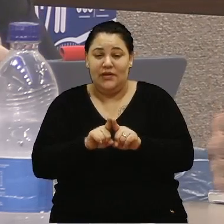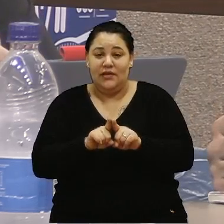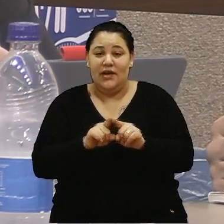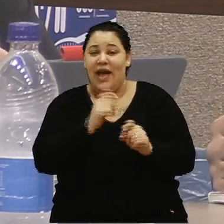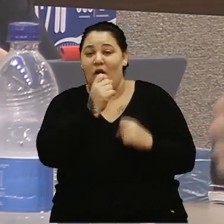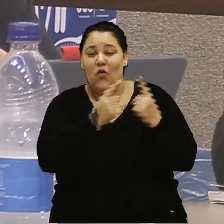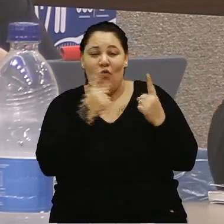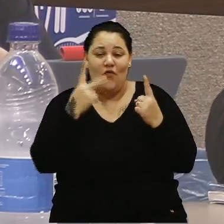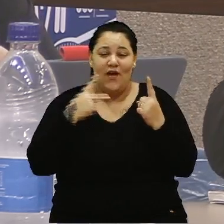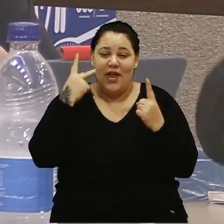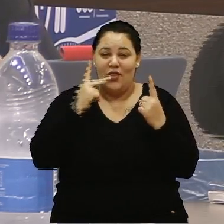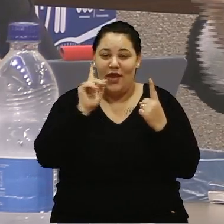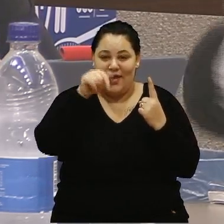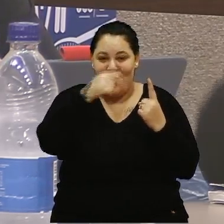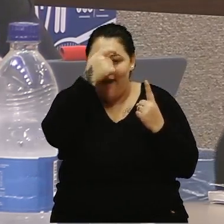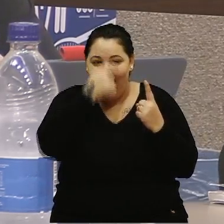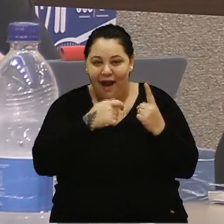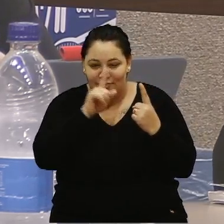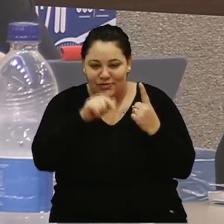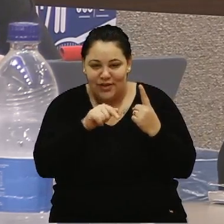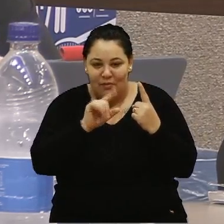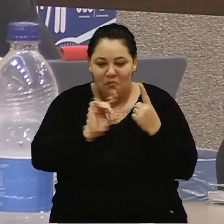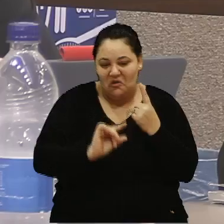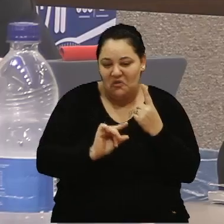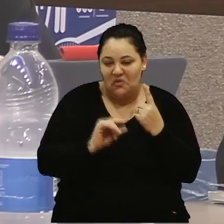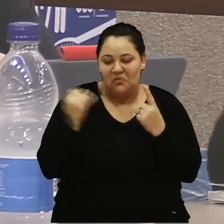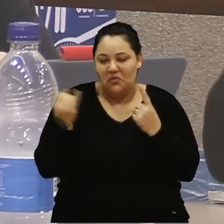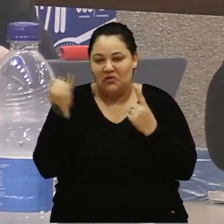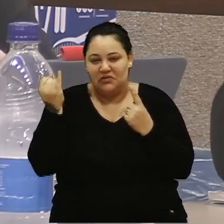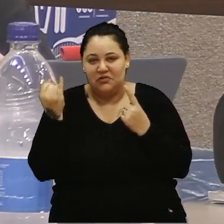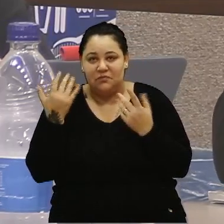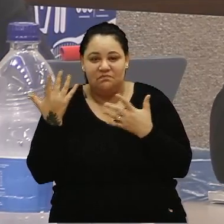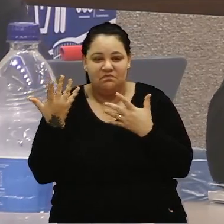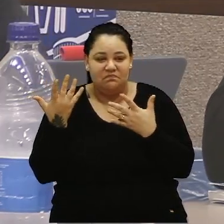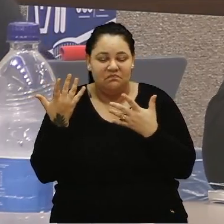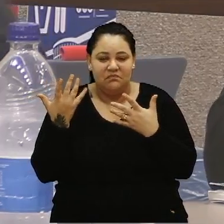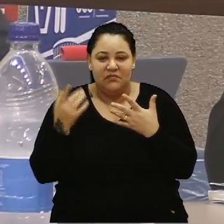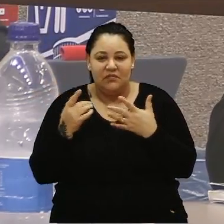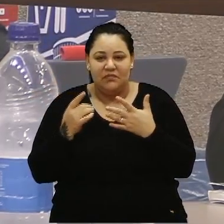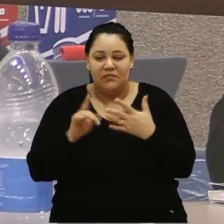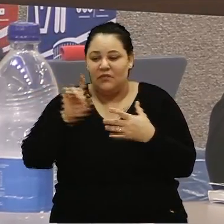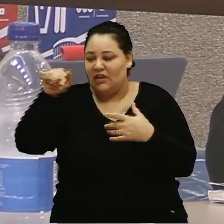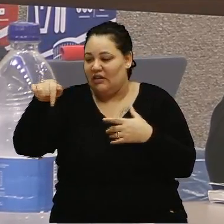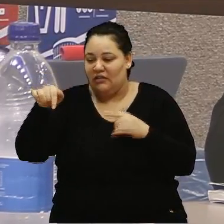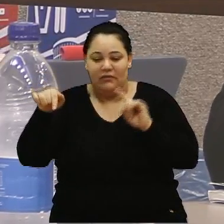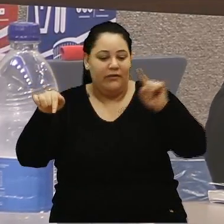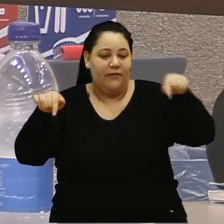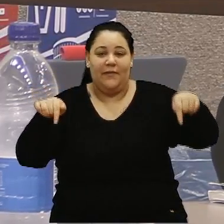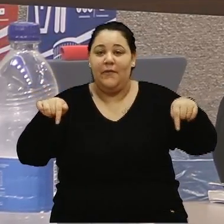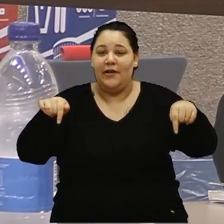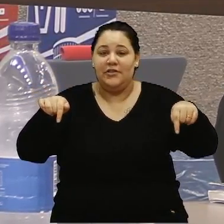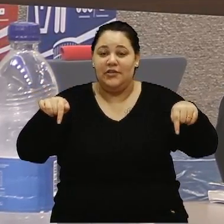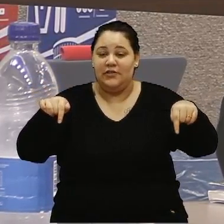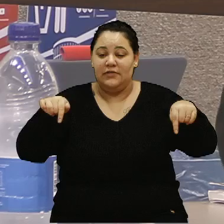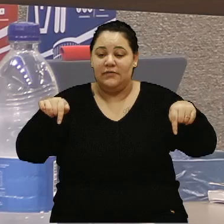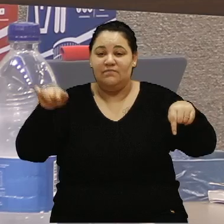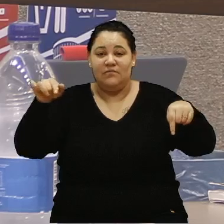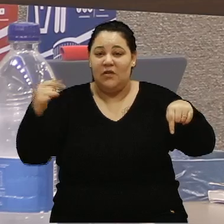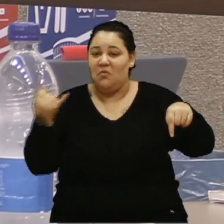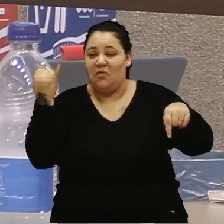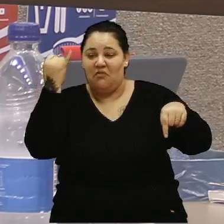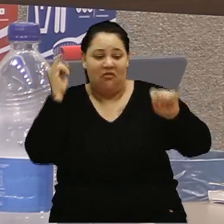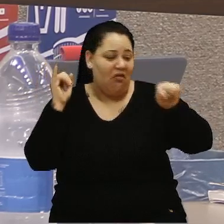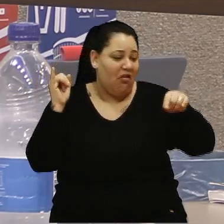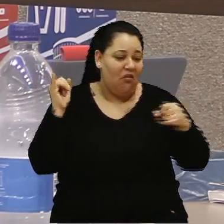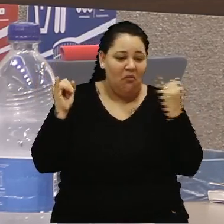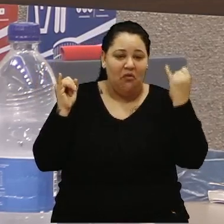Algum vereador dessa casa acha que é importante ou menos importante algum membro? Eu acho que não, todos têm a sua representatividade. Só que aqui,